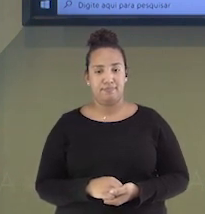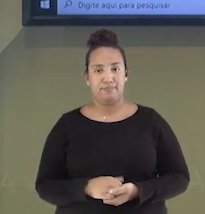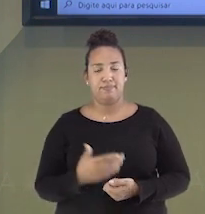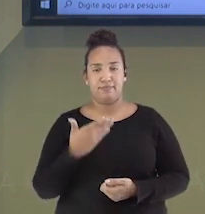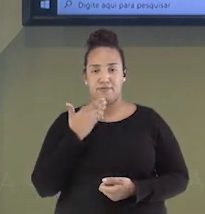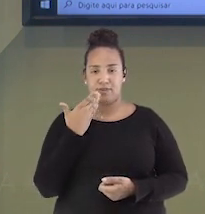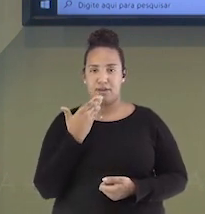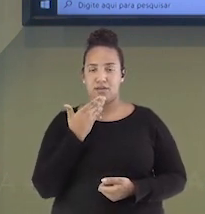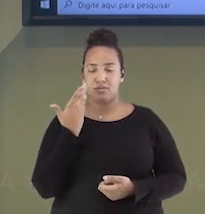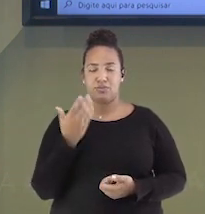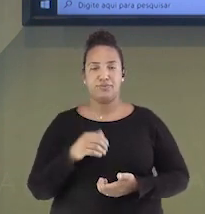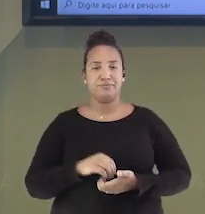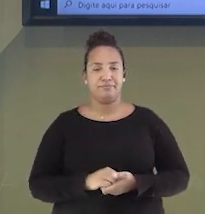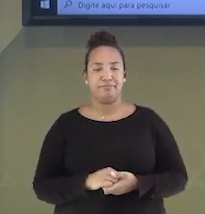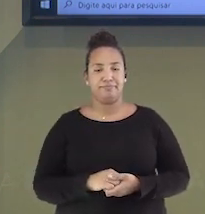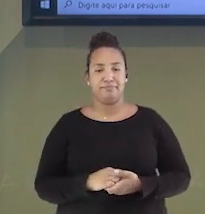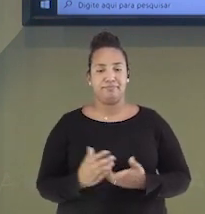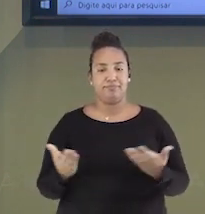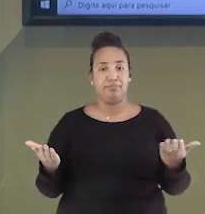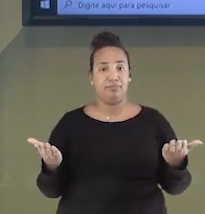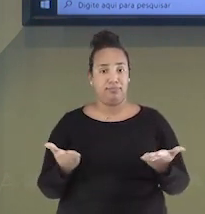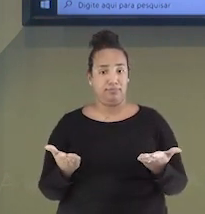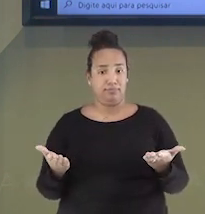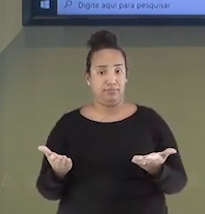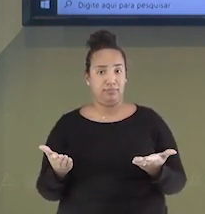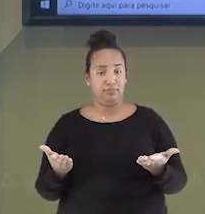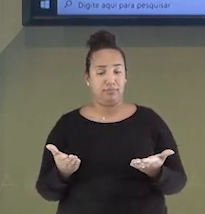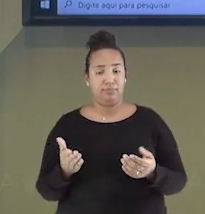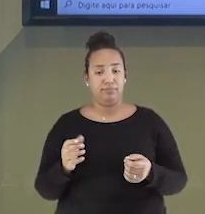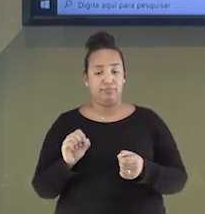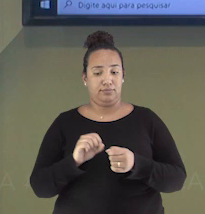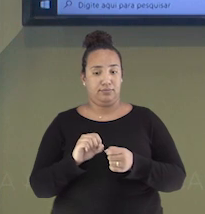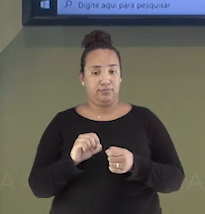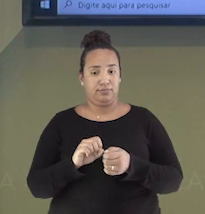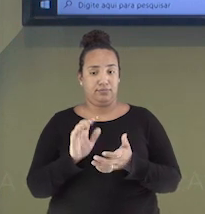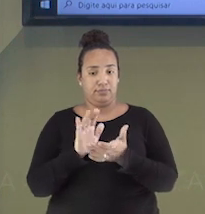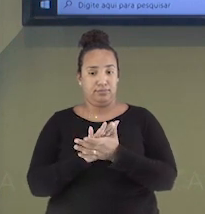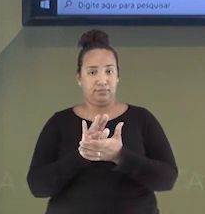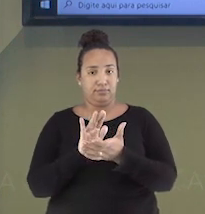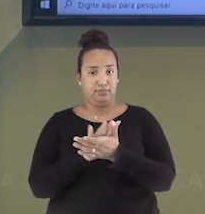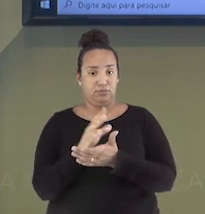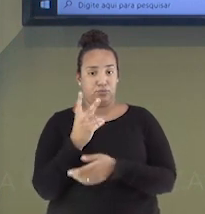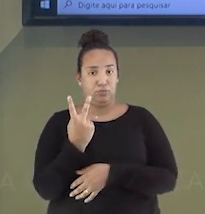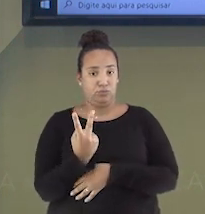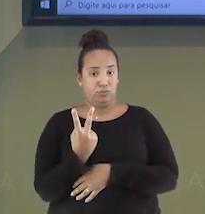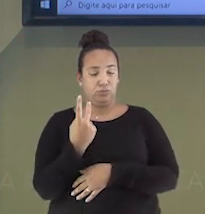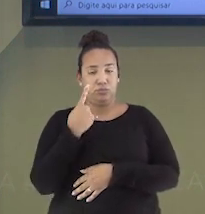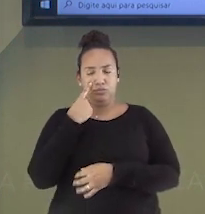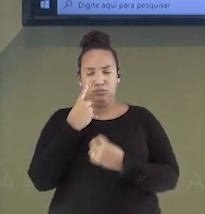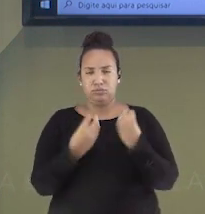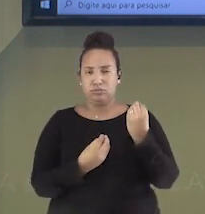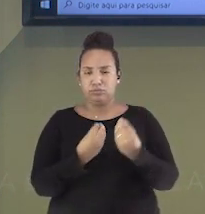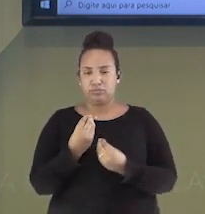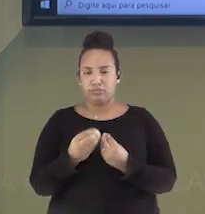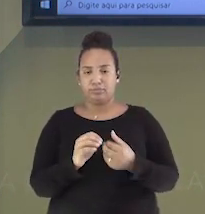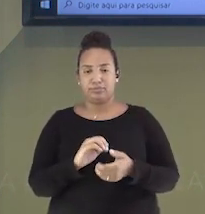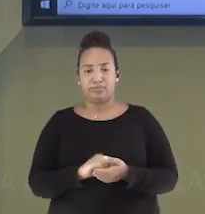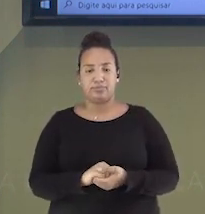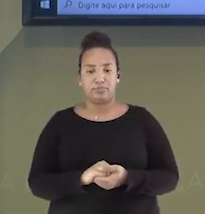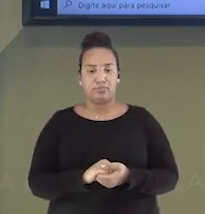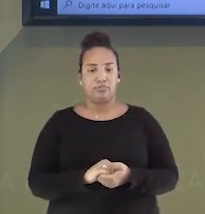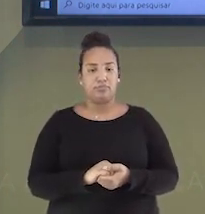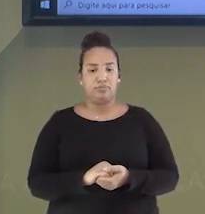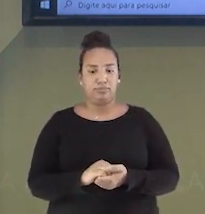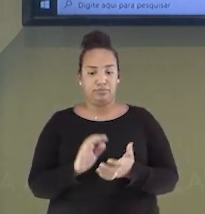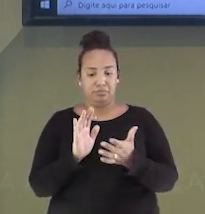tranquilo né Agora nós vamos dividir essa batida em duas Como assim